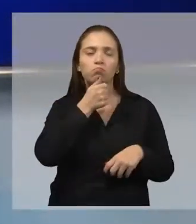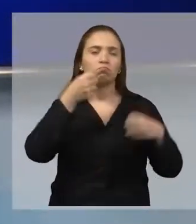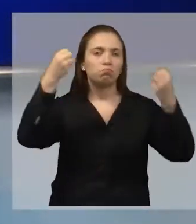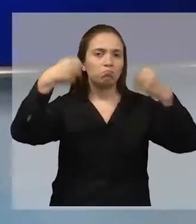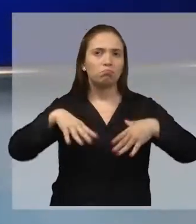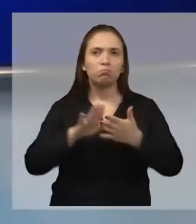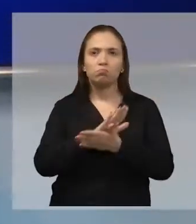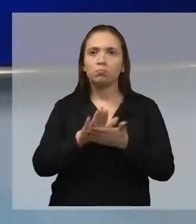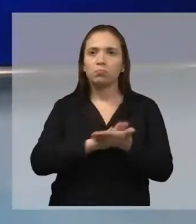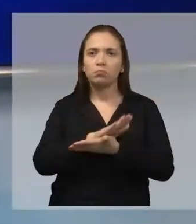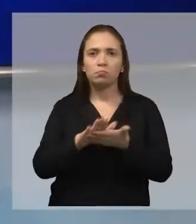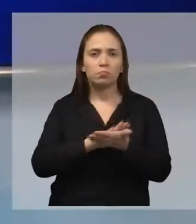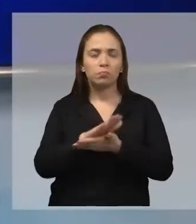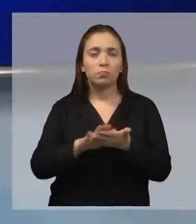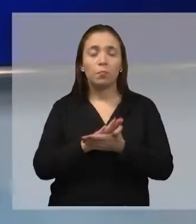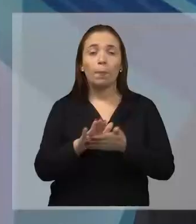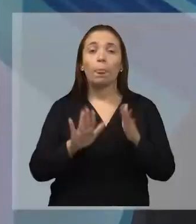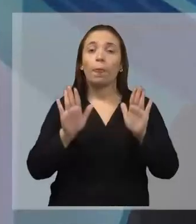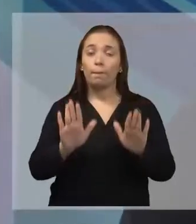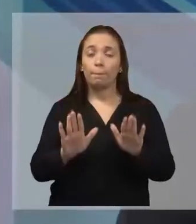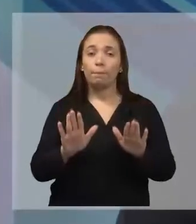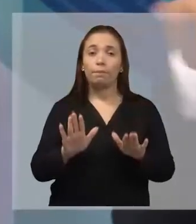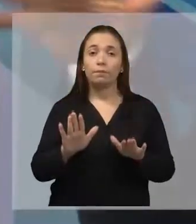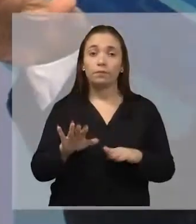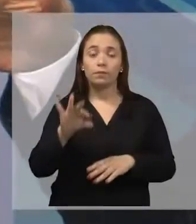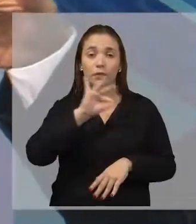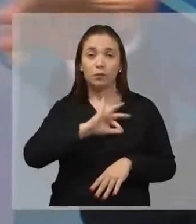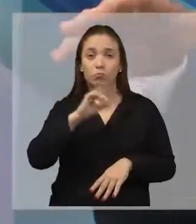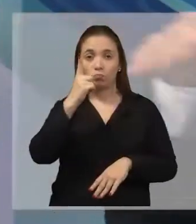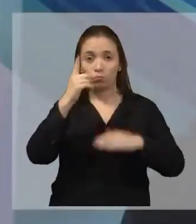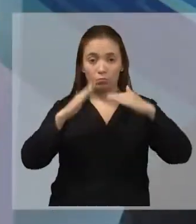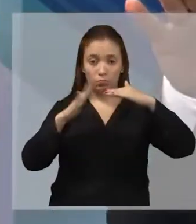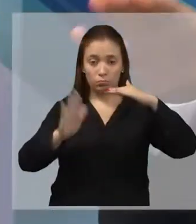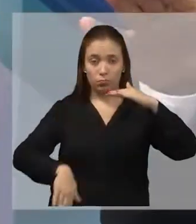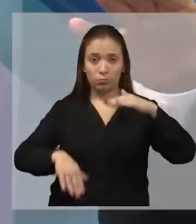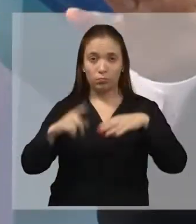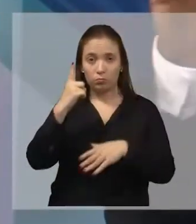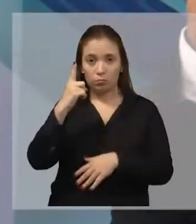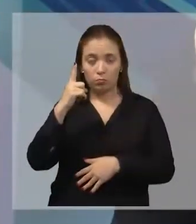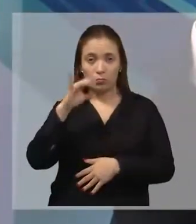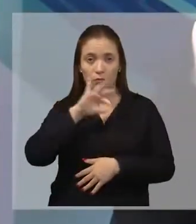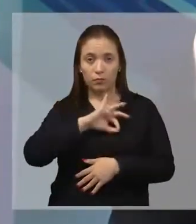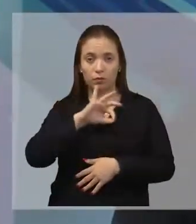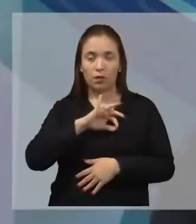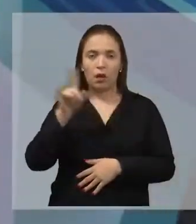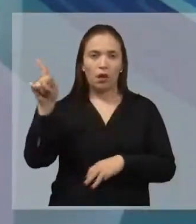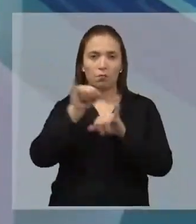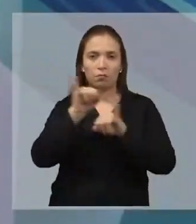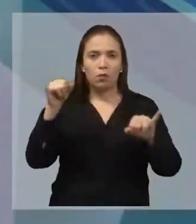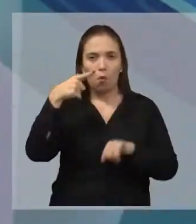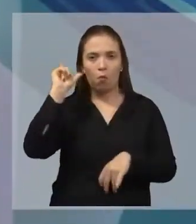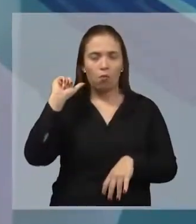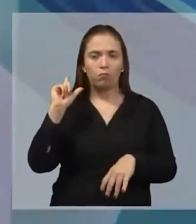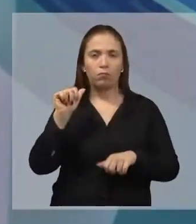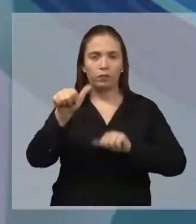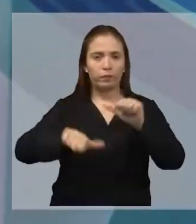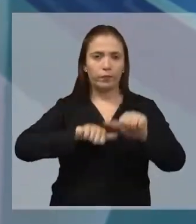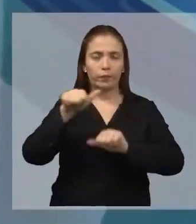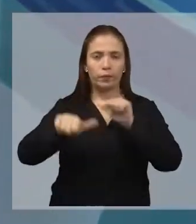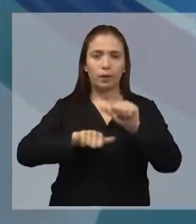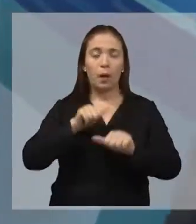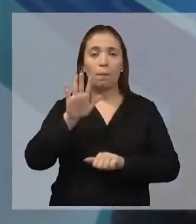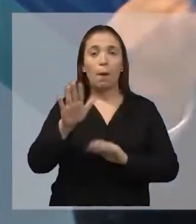Será que essa Previdência interessa a maioria da população? Vai resguardar interesse? Que é necessário fazer reforma, ok, todo